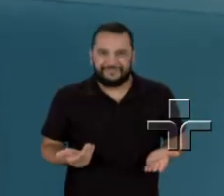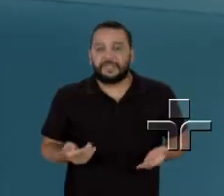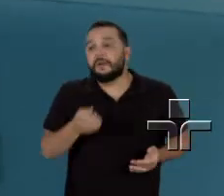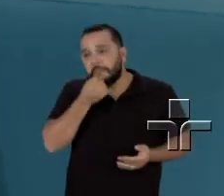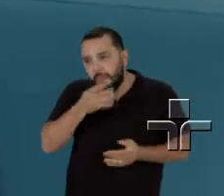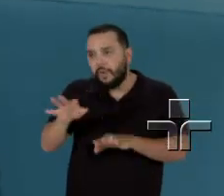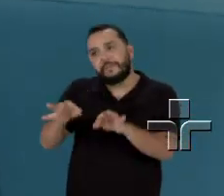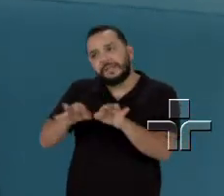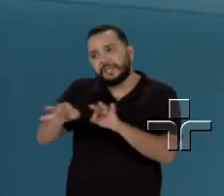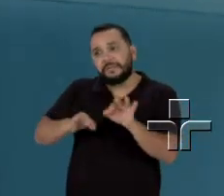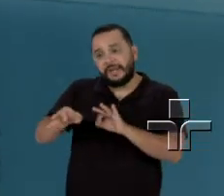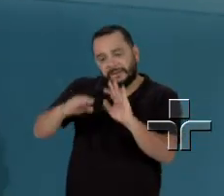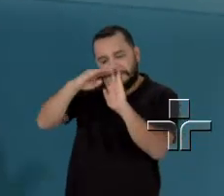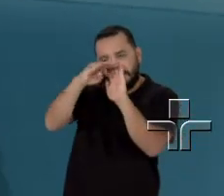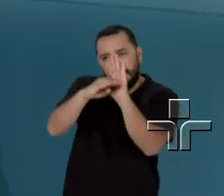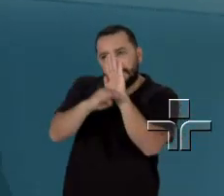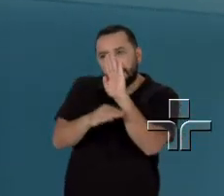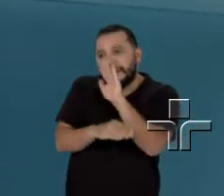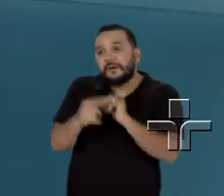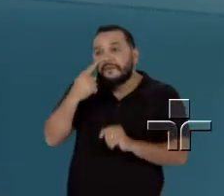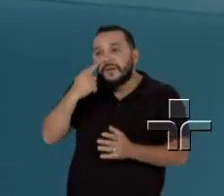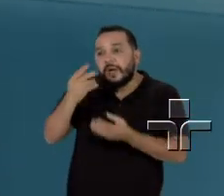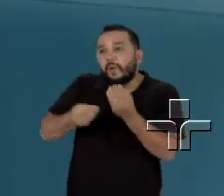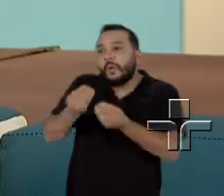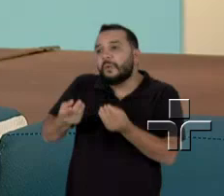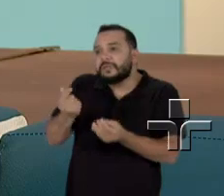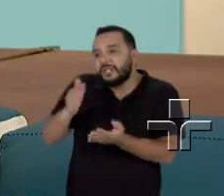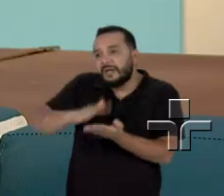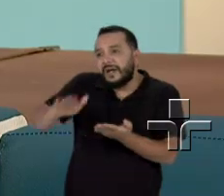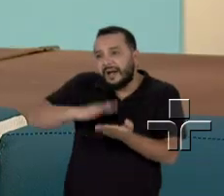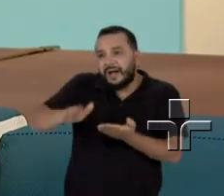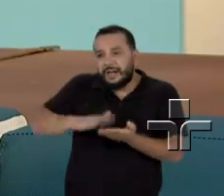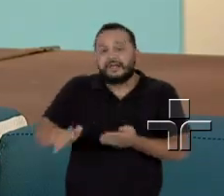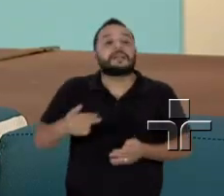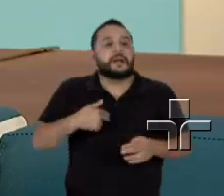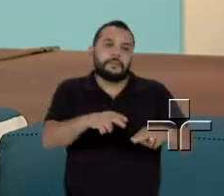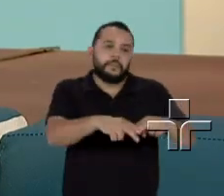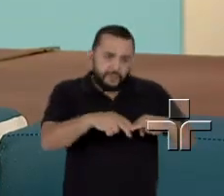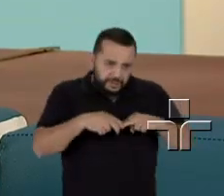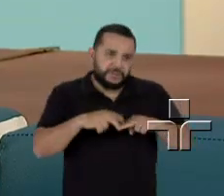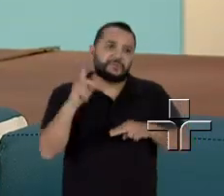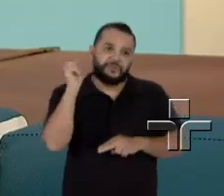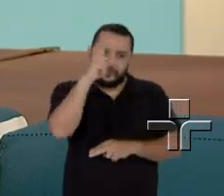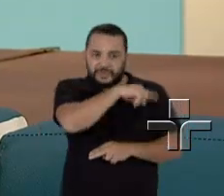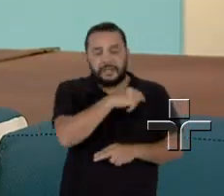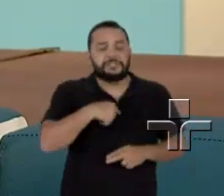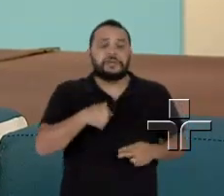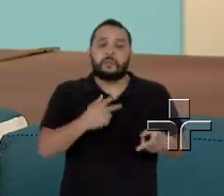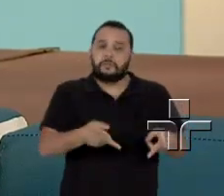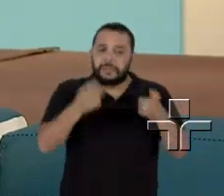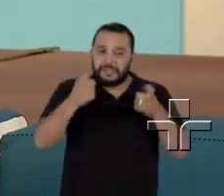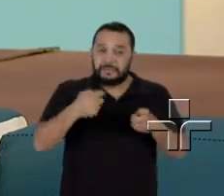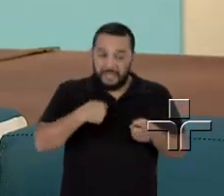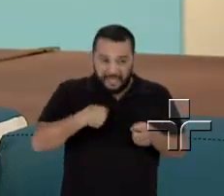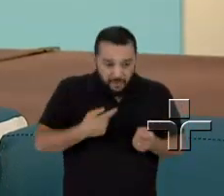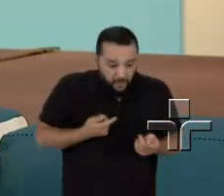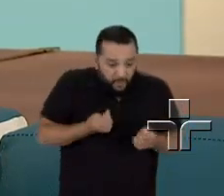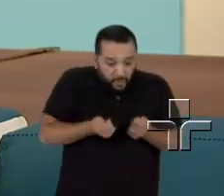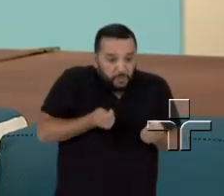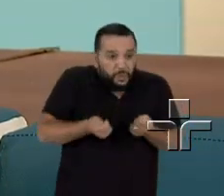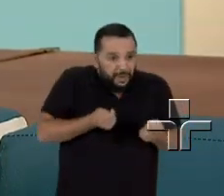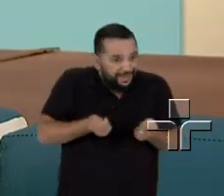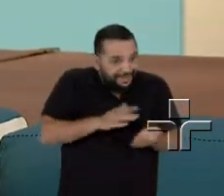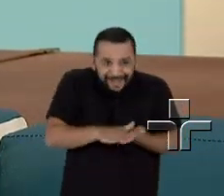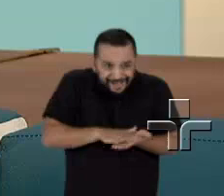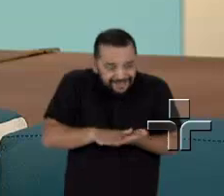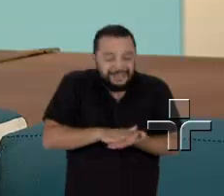planejamento para olhar é onde esse dinheiro tá em exato foi por causa das dificuldades que eu comecei a perceber que esse eu não controlasse não adianta ter se